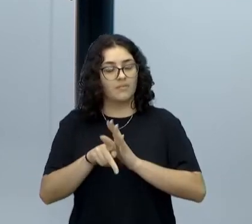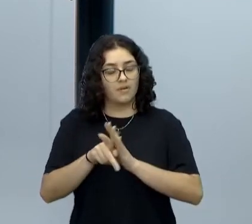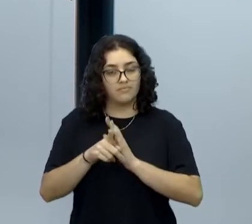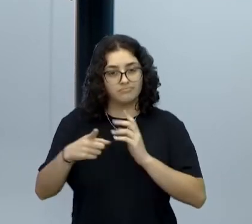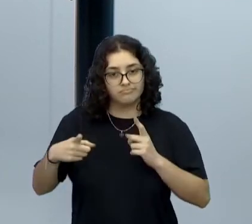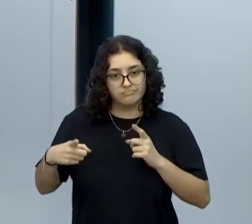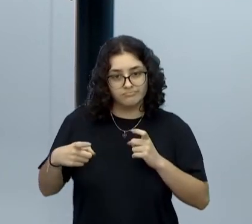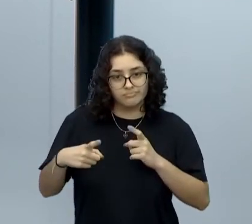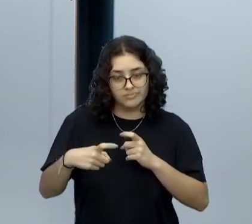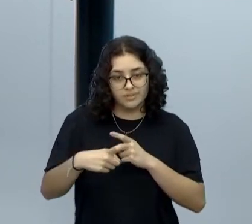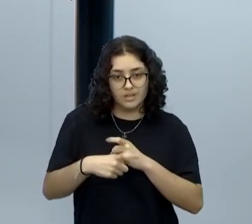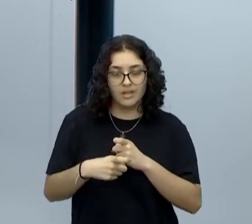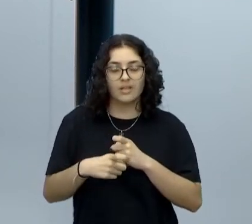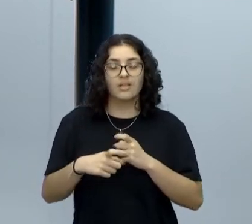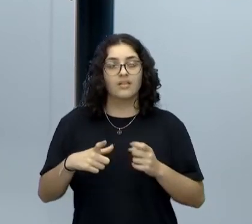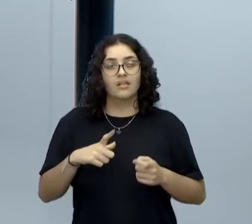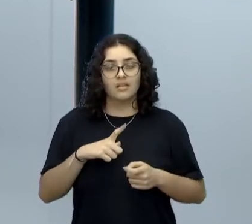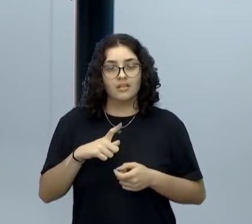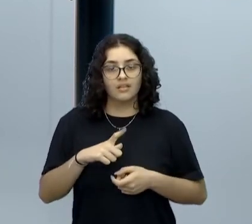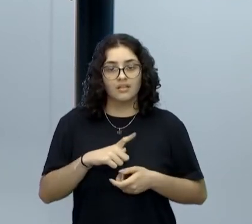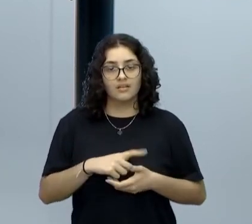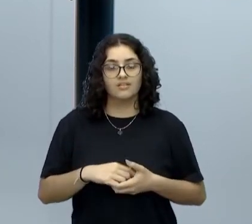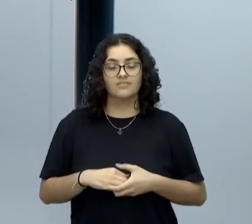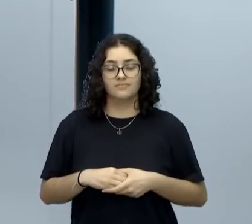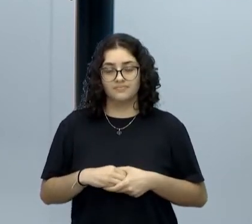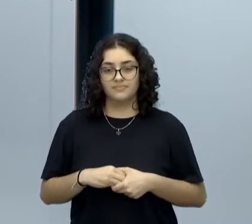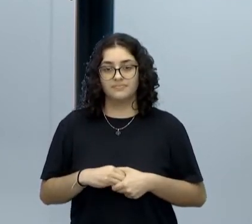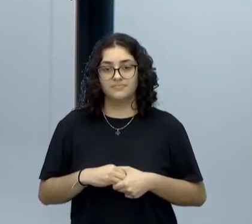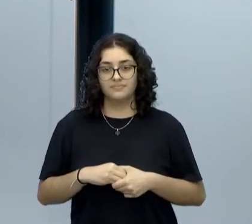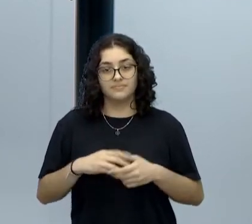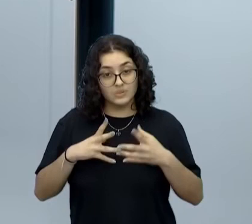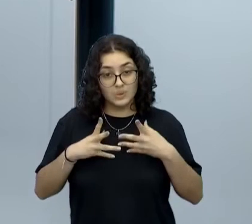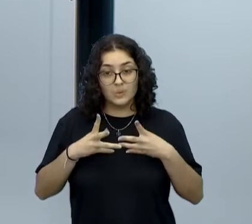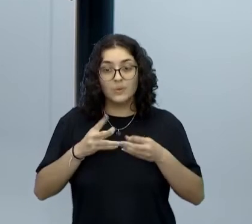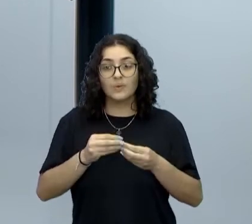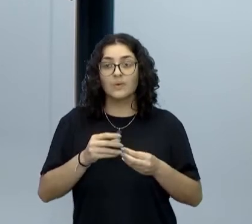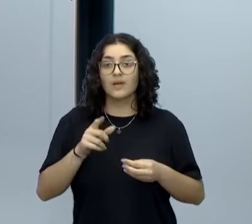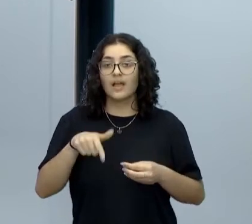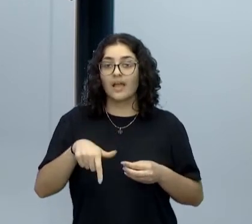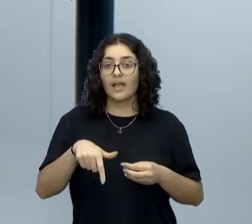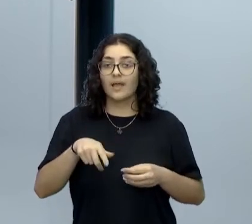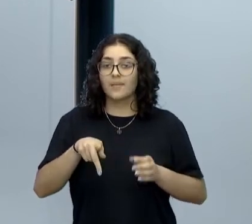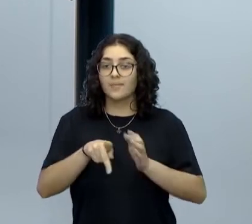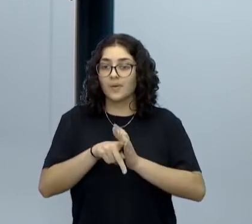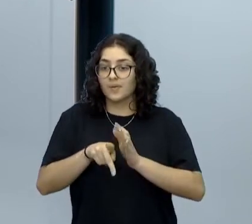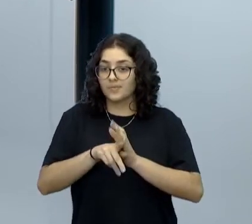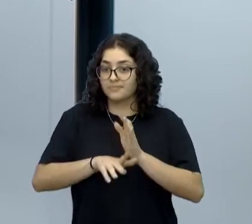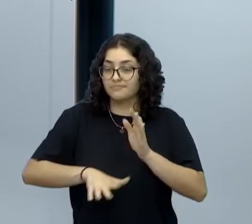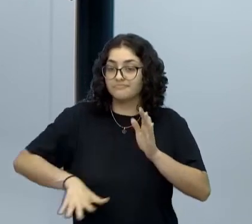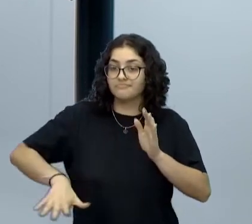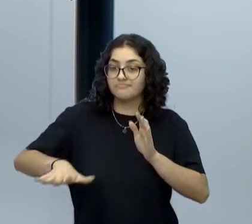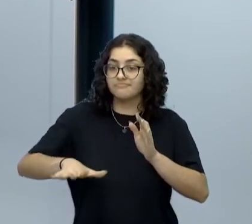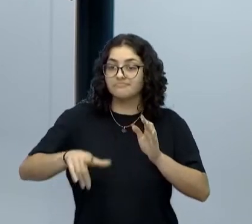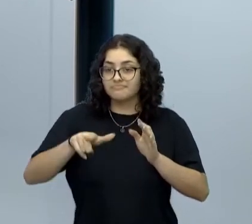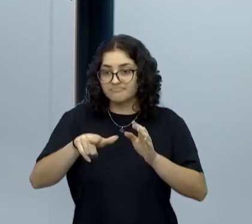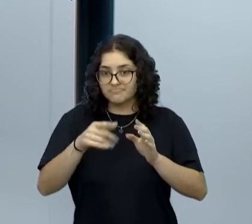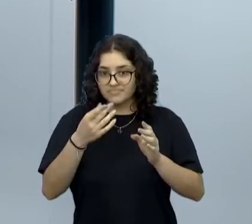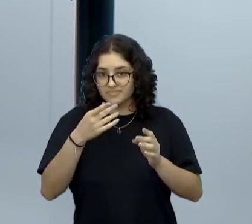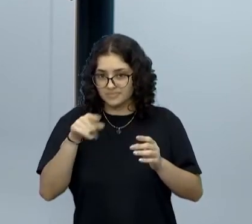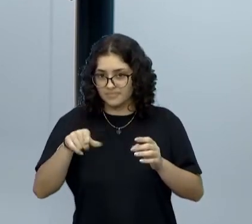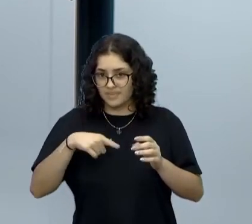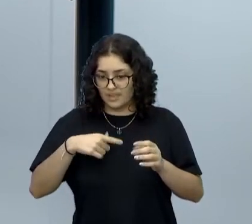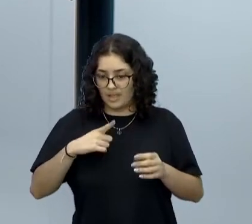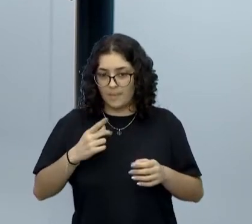micro-organismos, das bactérias nitrificantes, né, tudo isso faz parte do solo. A partir do momento que você deixa esse solo